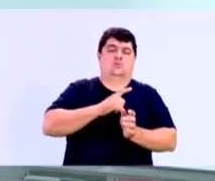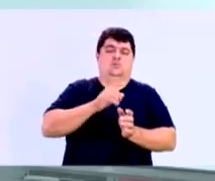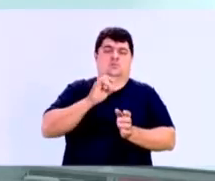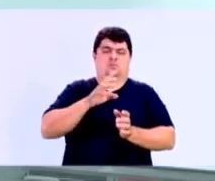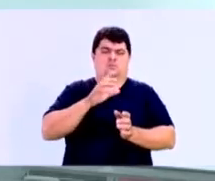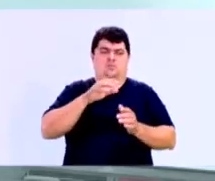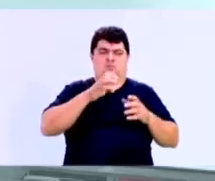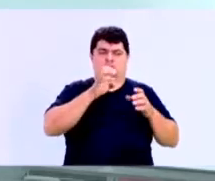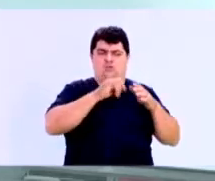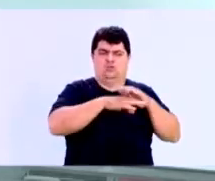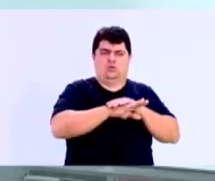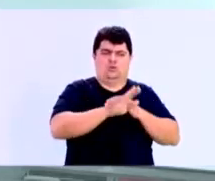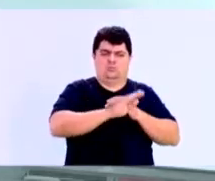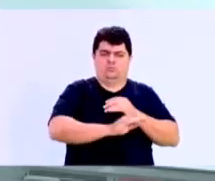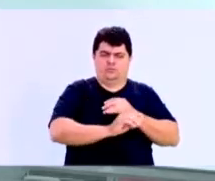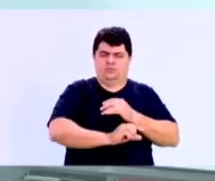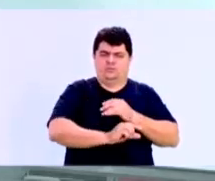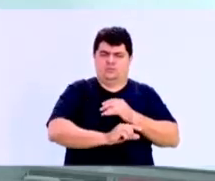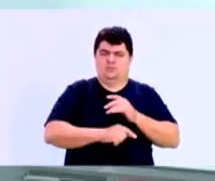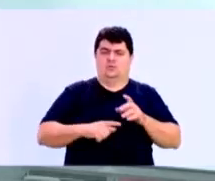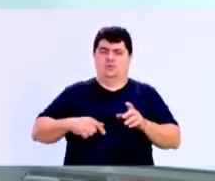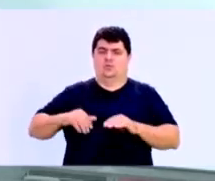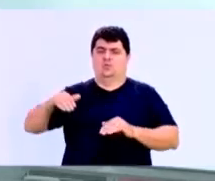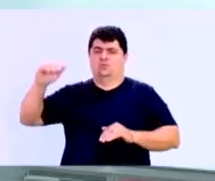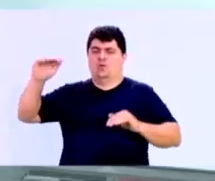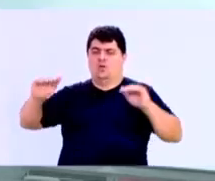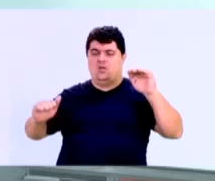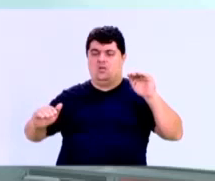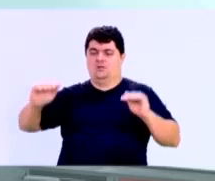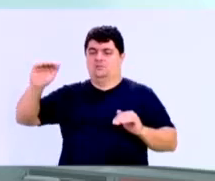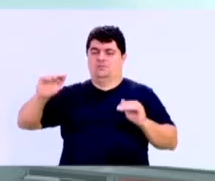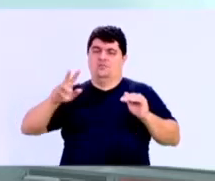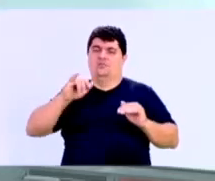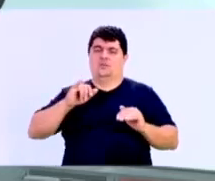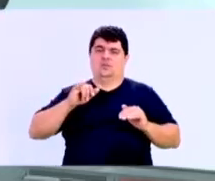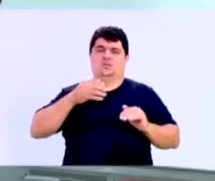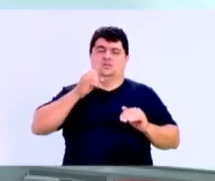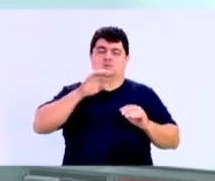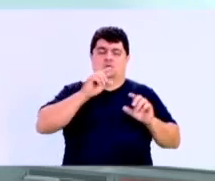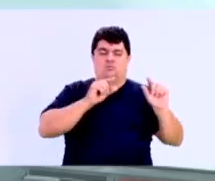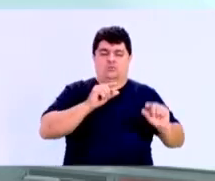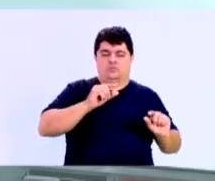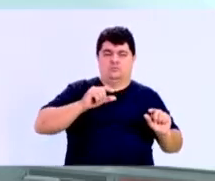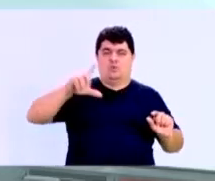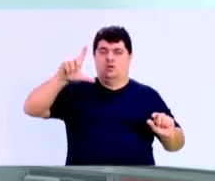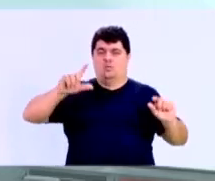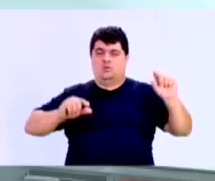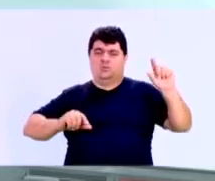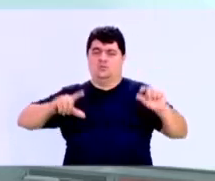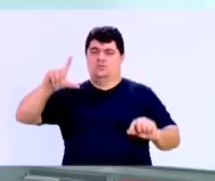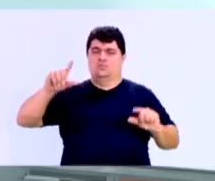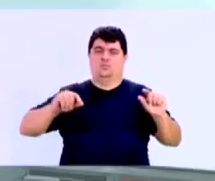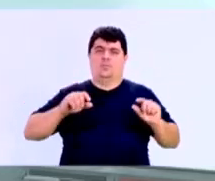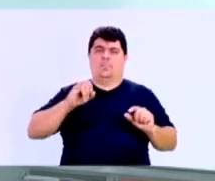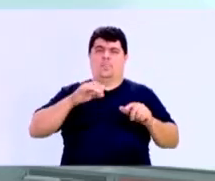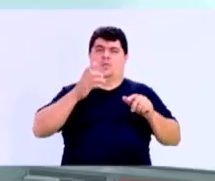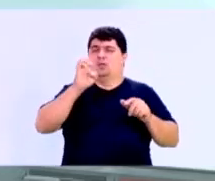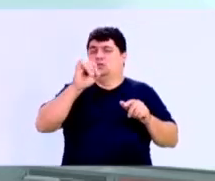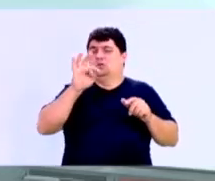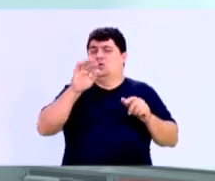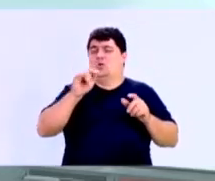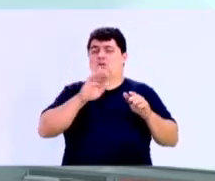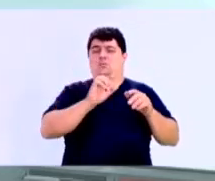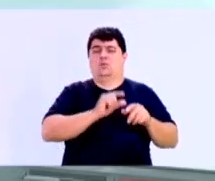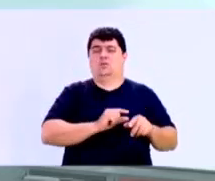pouquinho meu estoque, melhora o meu prazo médio, melhora o meu ciclo de caixa, melhora o meu saldo em tesouraria, correto? Se eu diminuir o estoque só, se